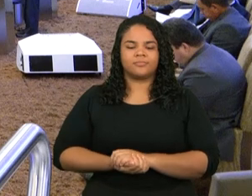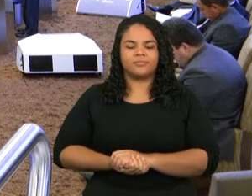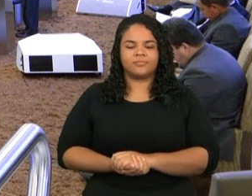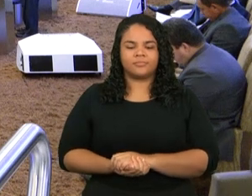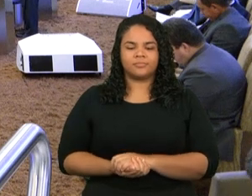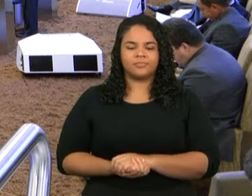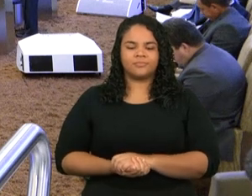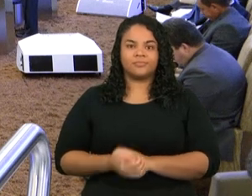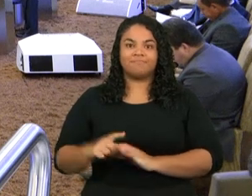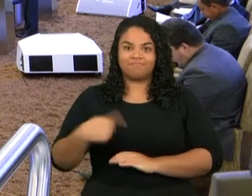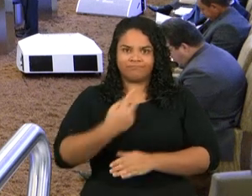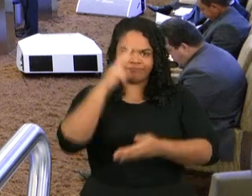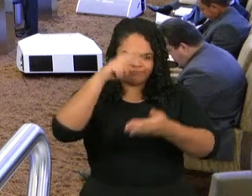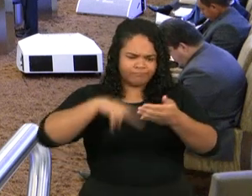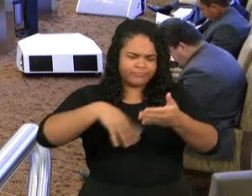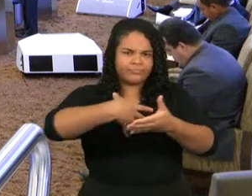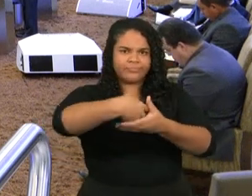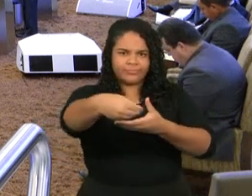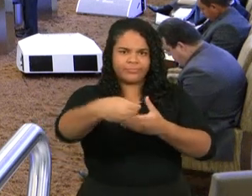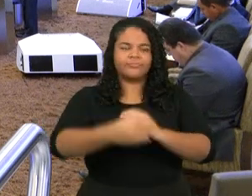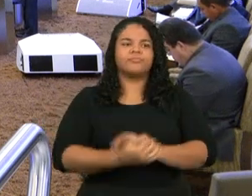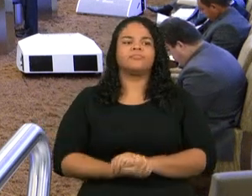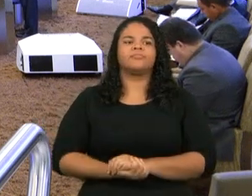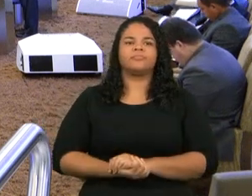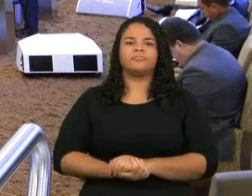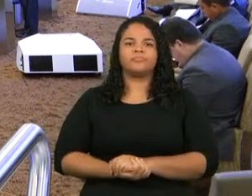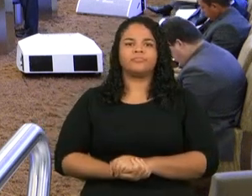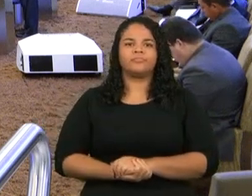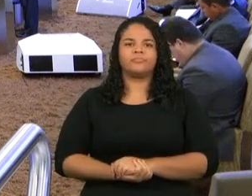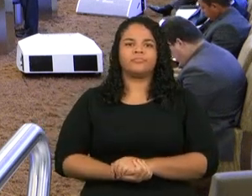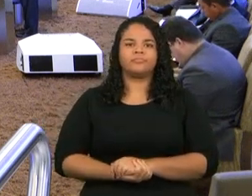Leia Após Mim repita Após Mim portanto